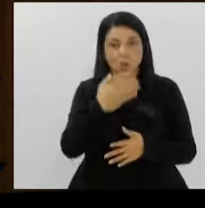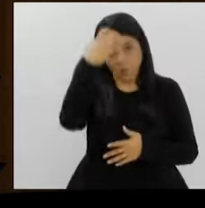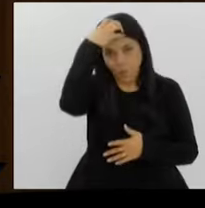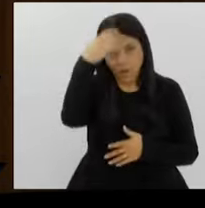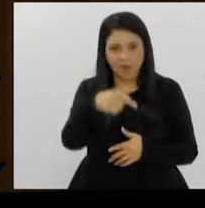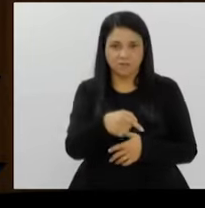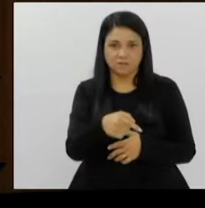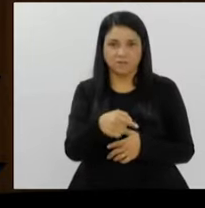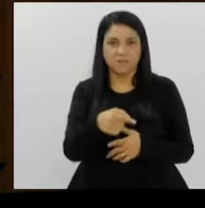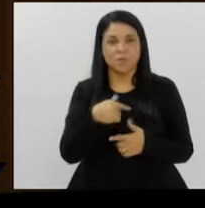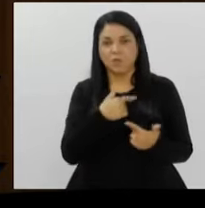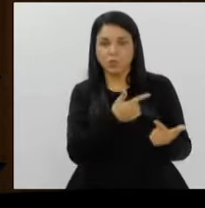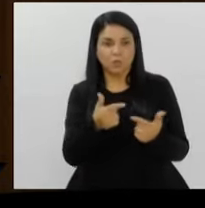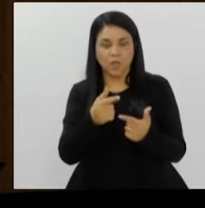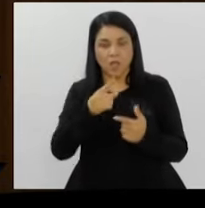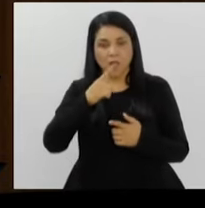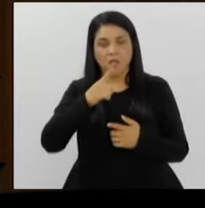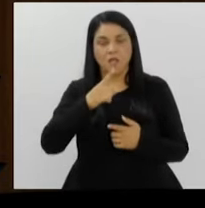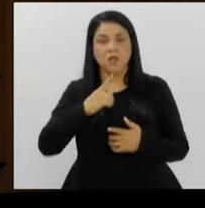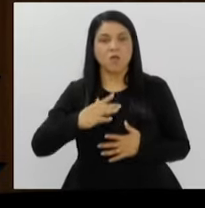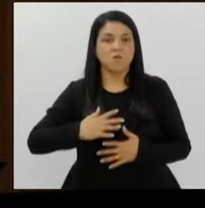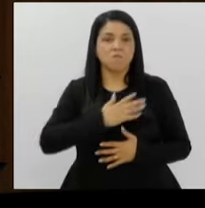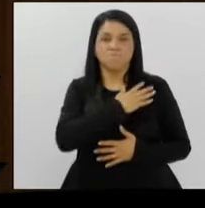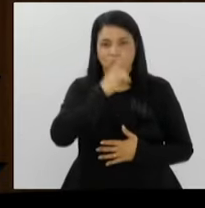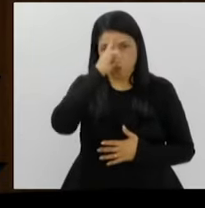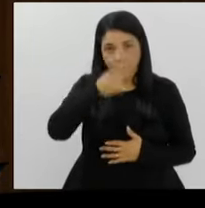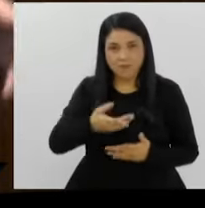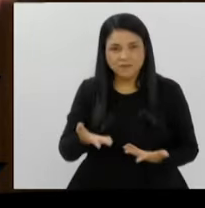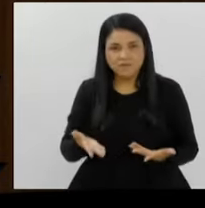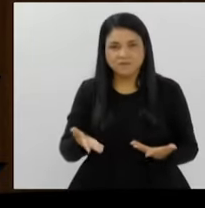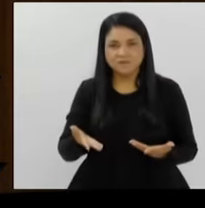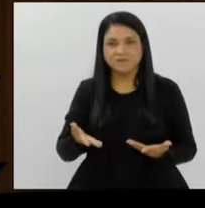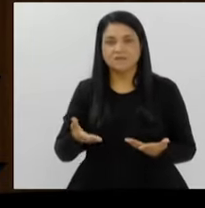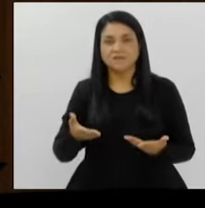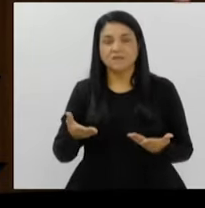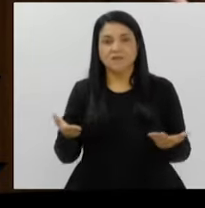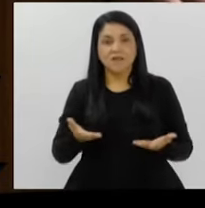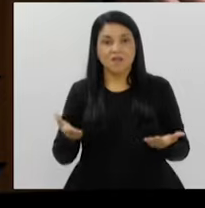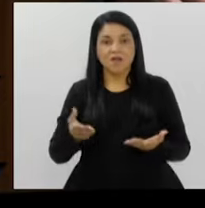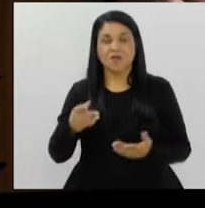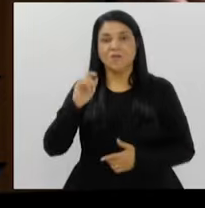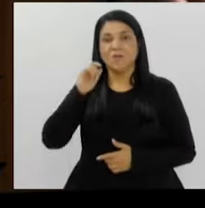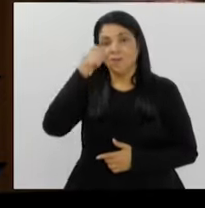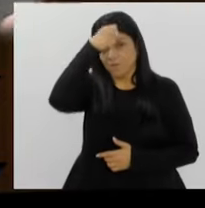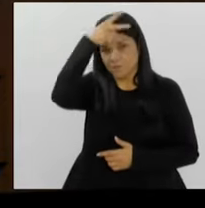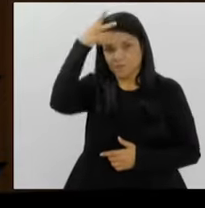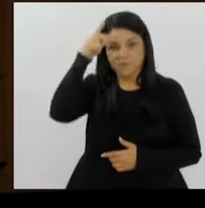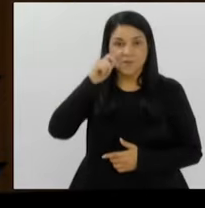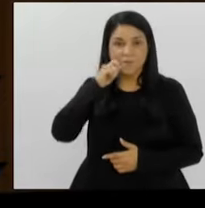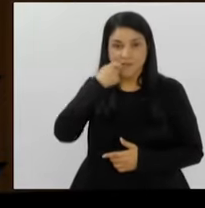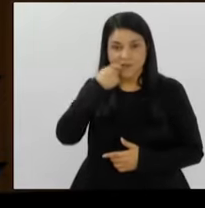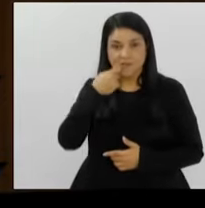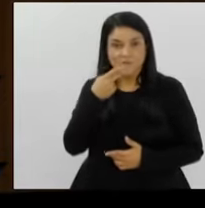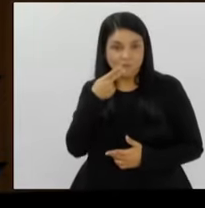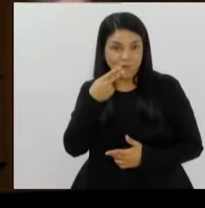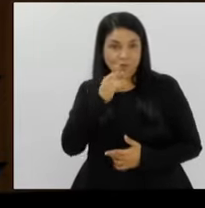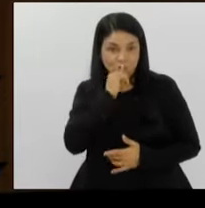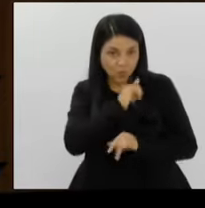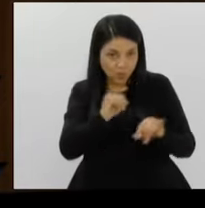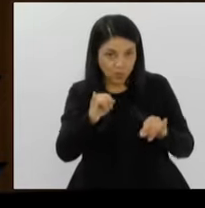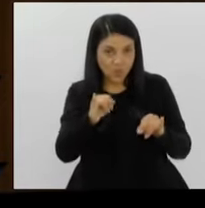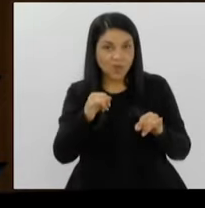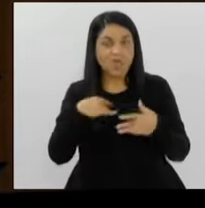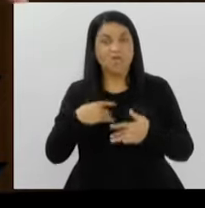porque não tem comando. E eu me deparo aqui agora que o Eduardo Paes acabou de se manifestar, presidente, dizendo que agora publicamente